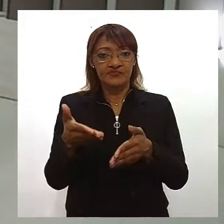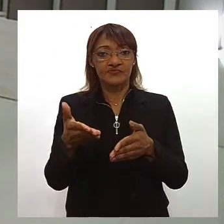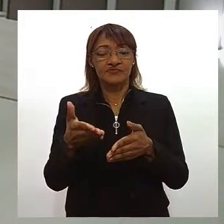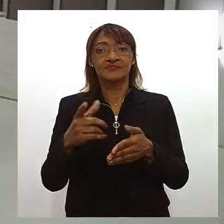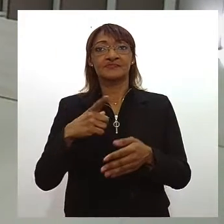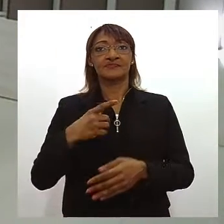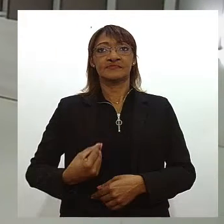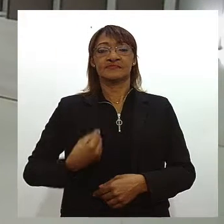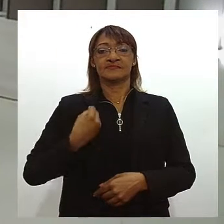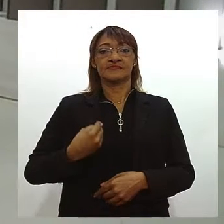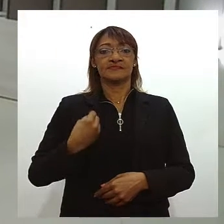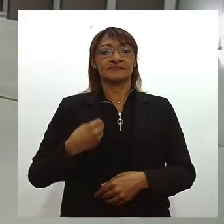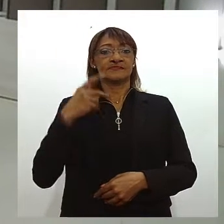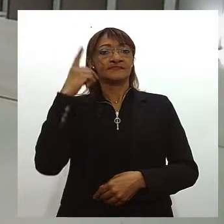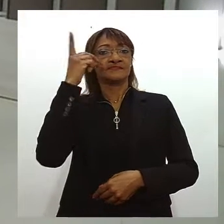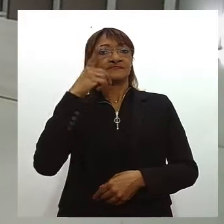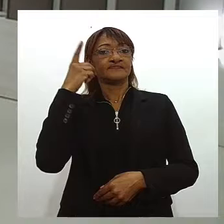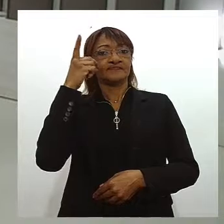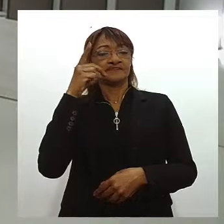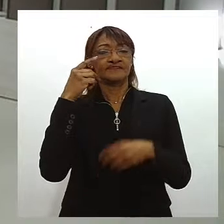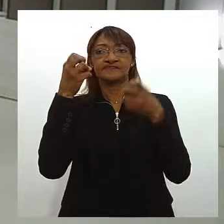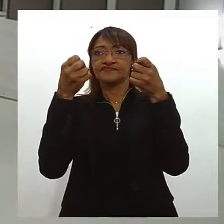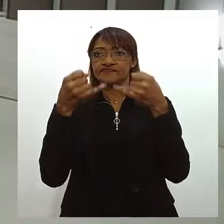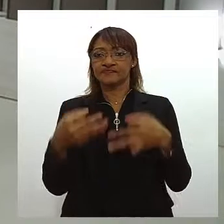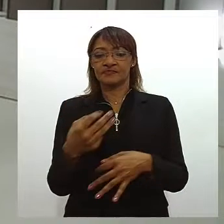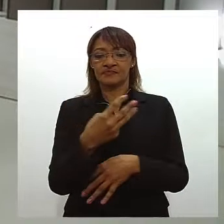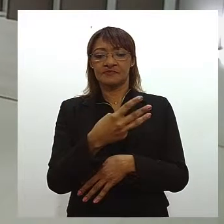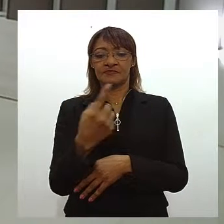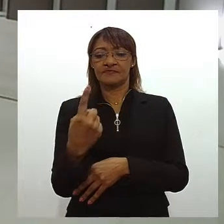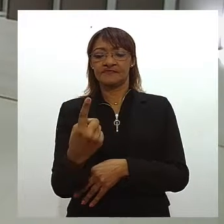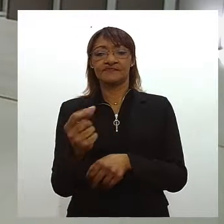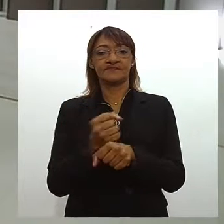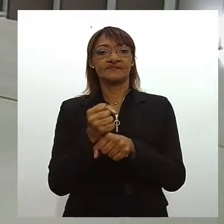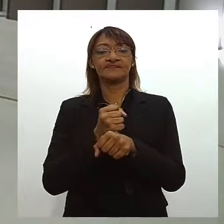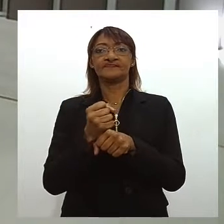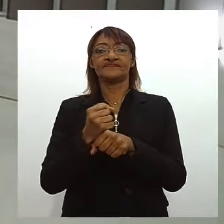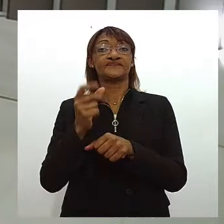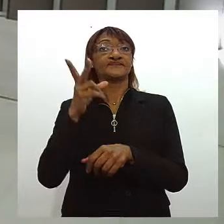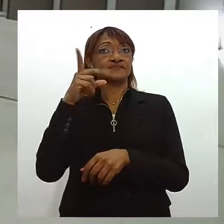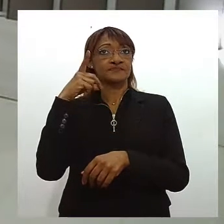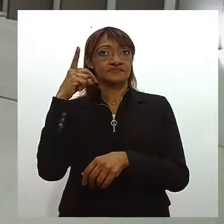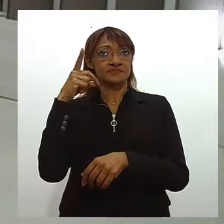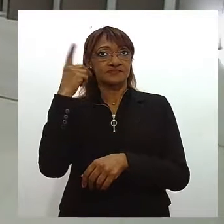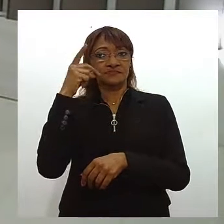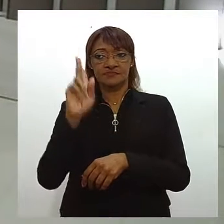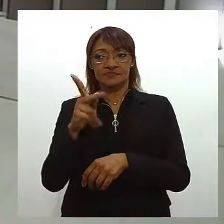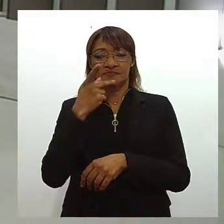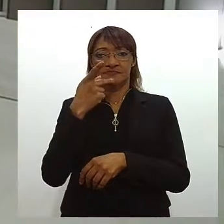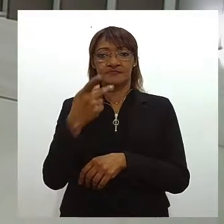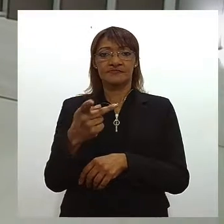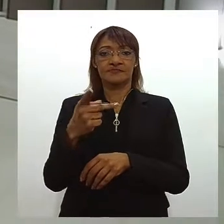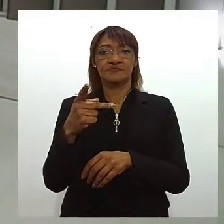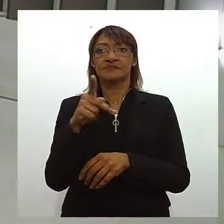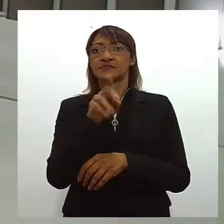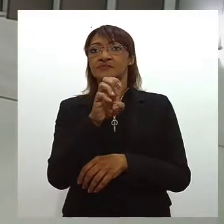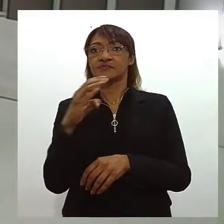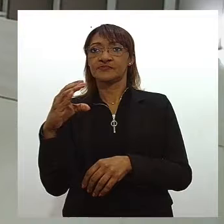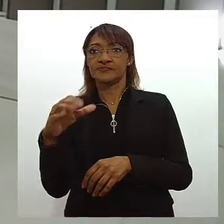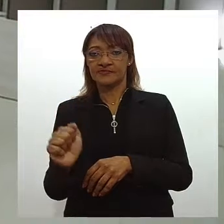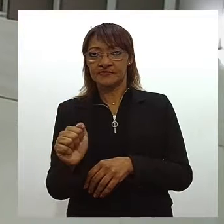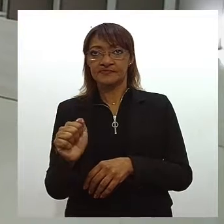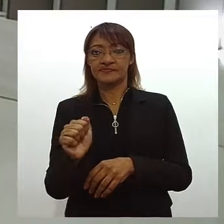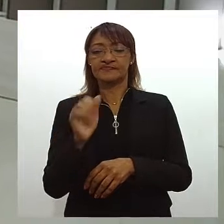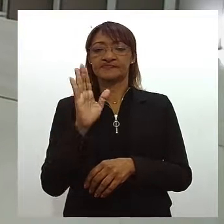a participação do deputado falando sobre os 31 anos do ECA, né, sobre as coisas importantes, os